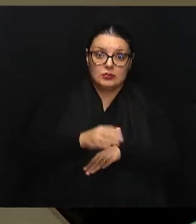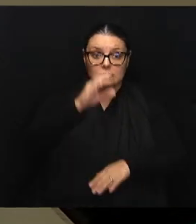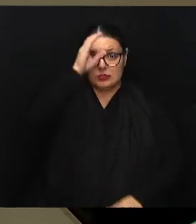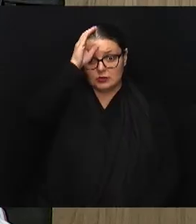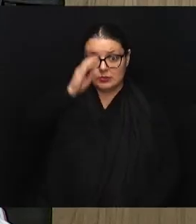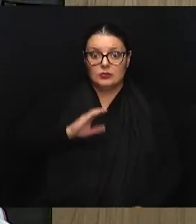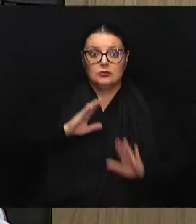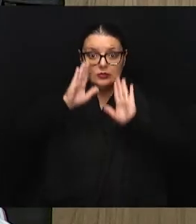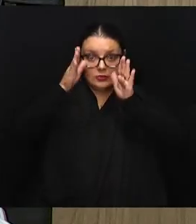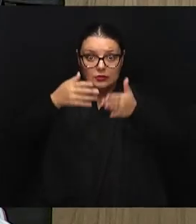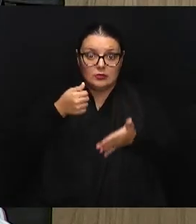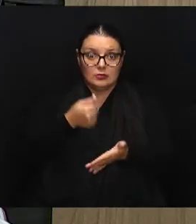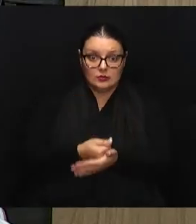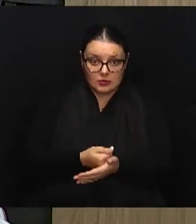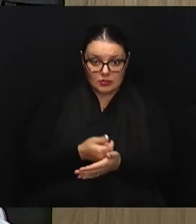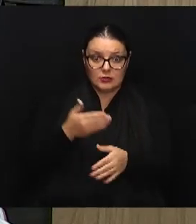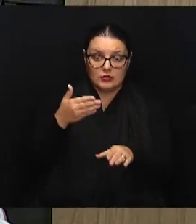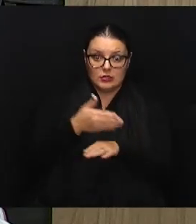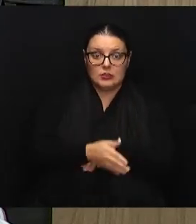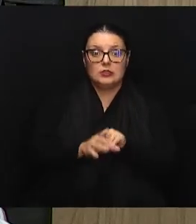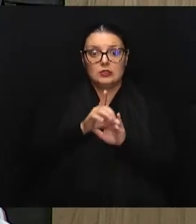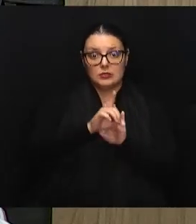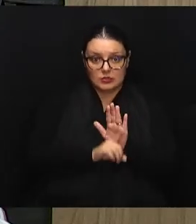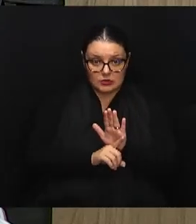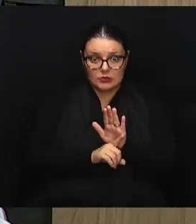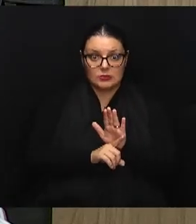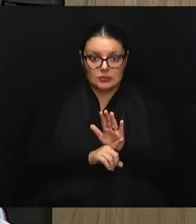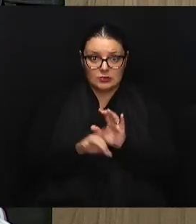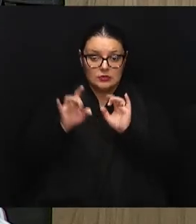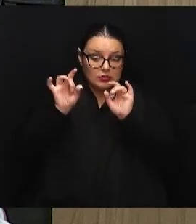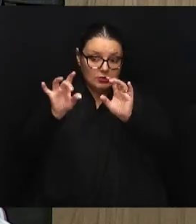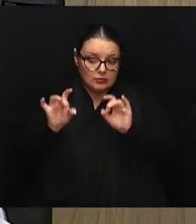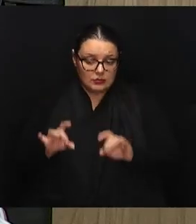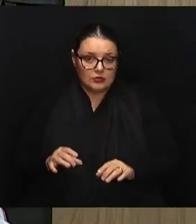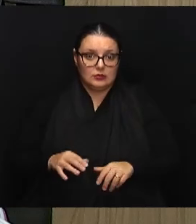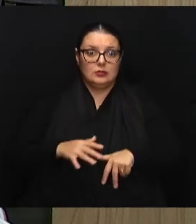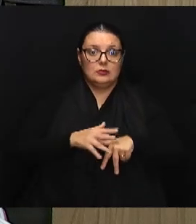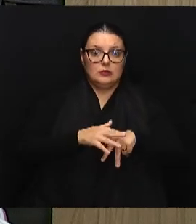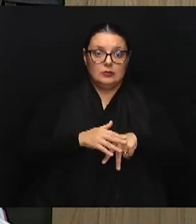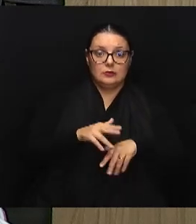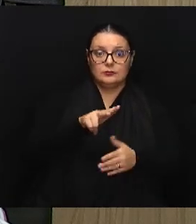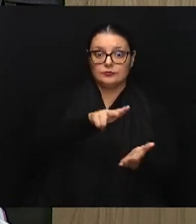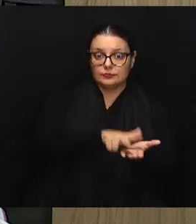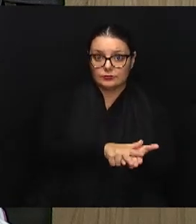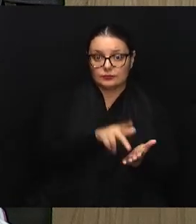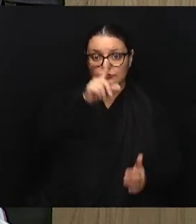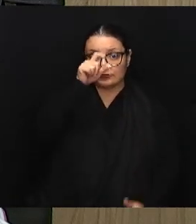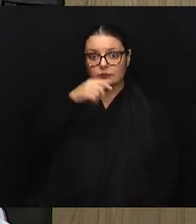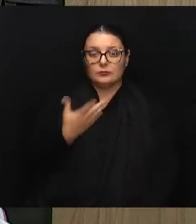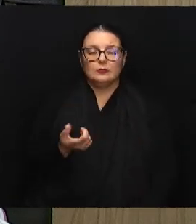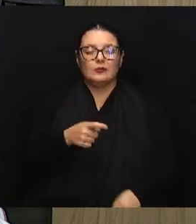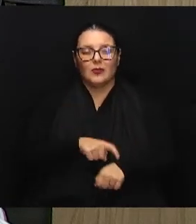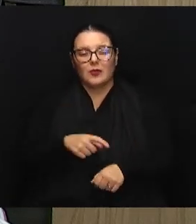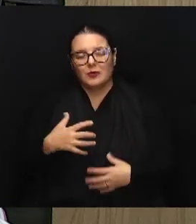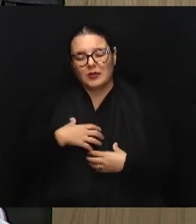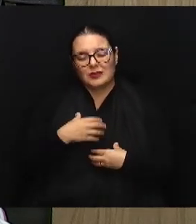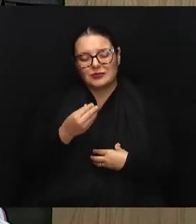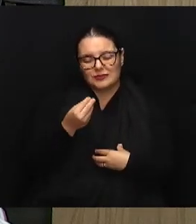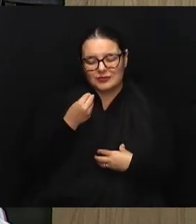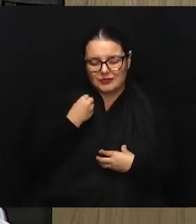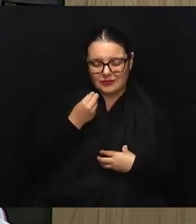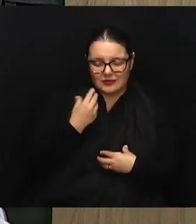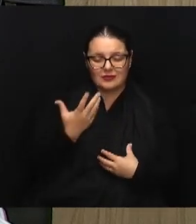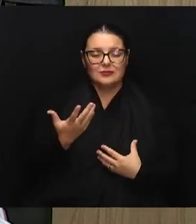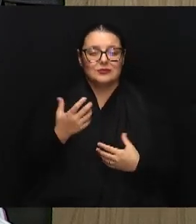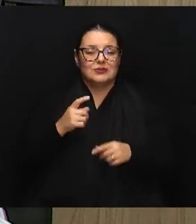é voltado para a garantia de acesso ao direito. Especificamente para o paciente hospitalizado, ele está num momento de fragilidade, um